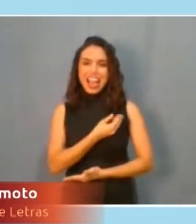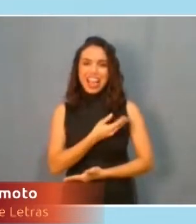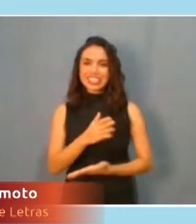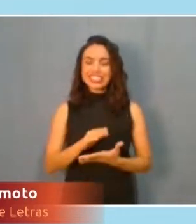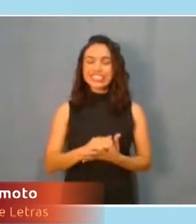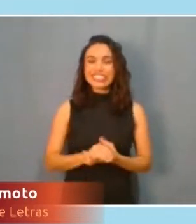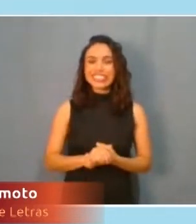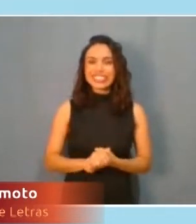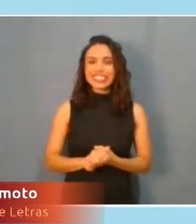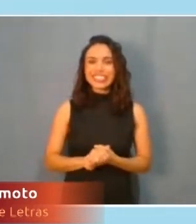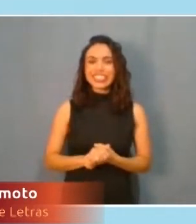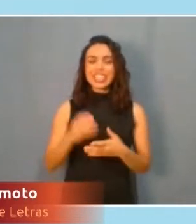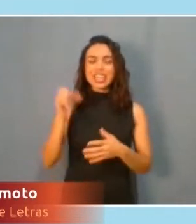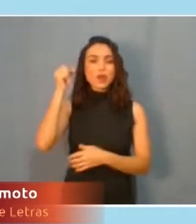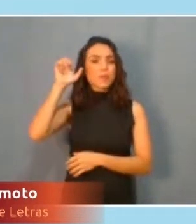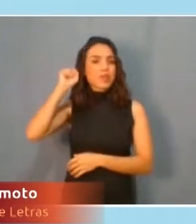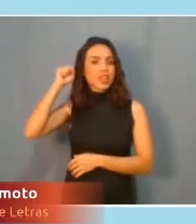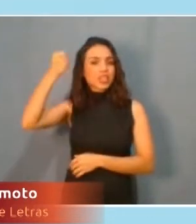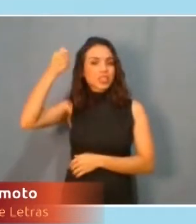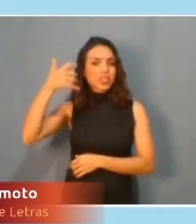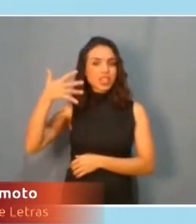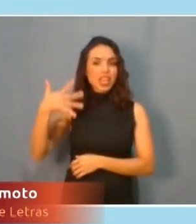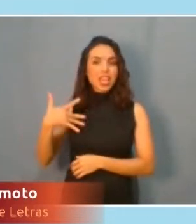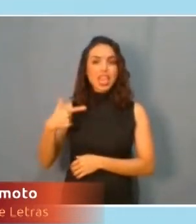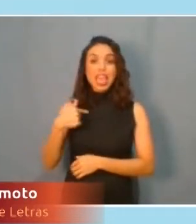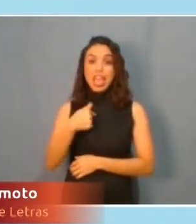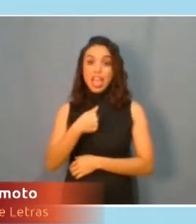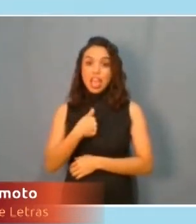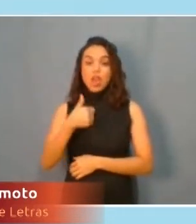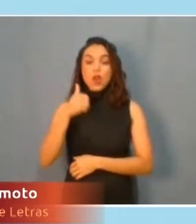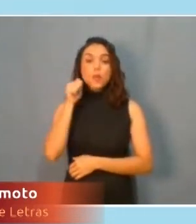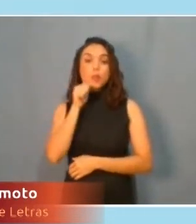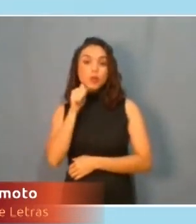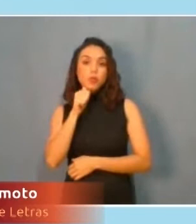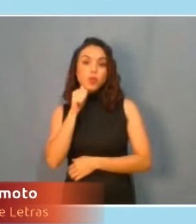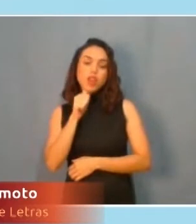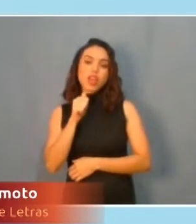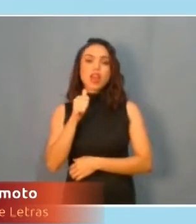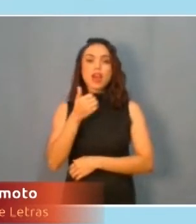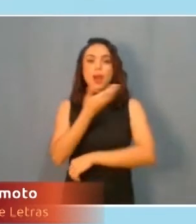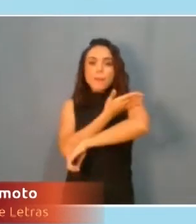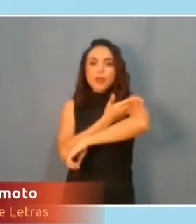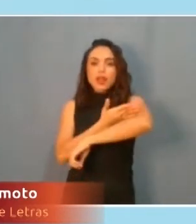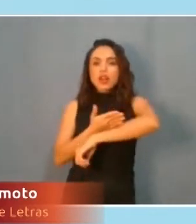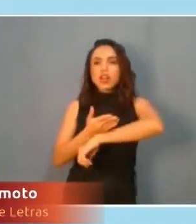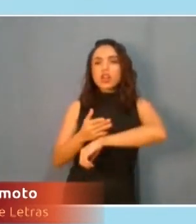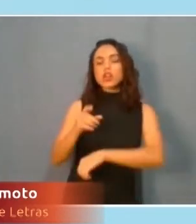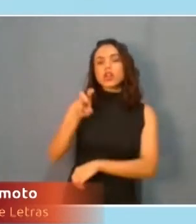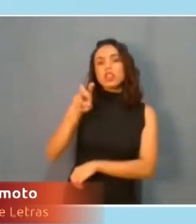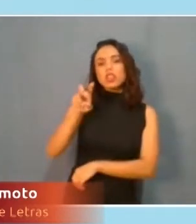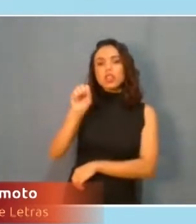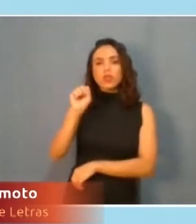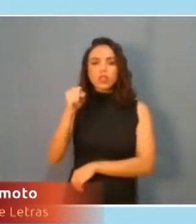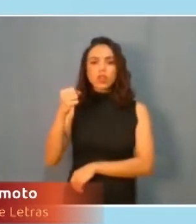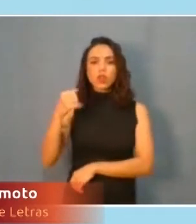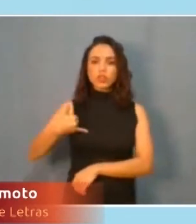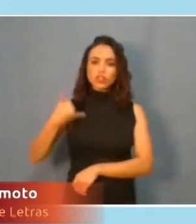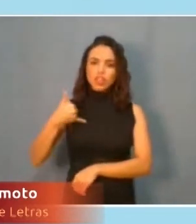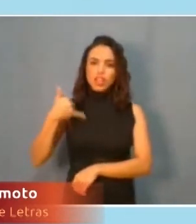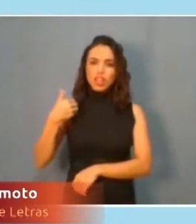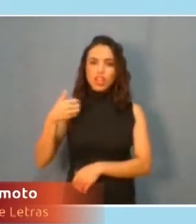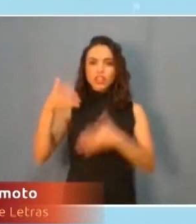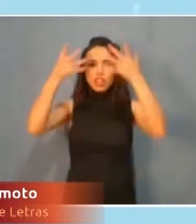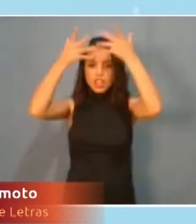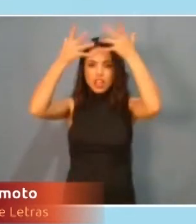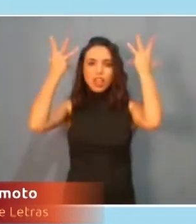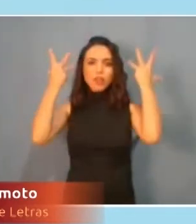me descrevo, eu sou uma mulher branca, com 58 anos, meu cabelo é claro, e estou